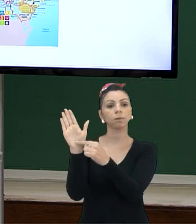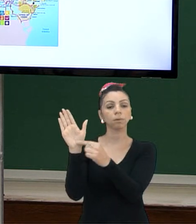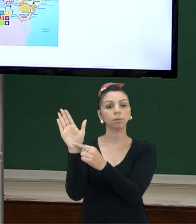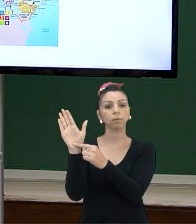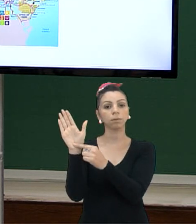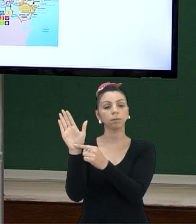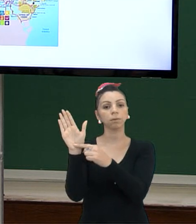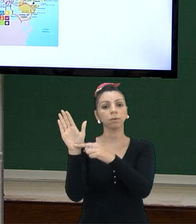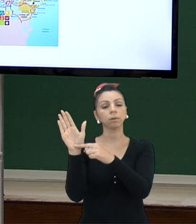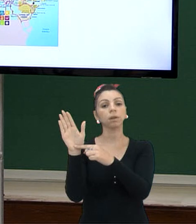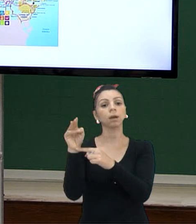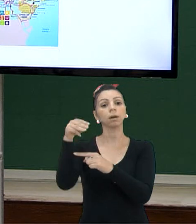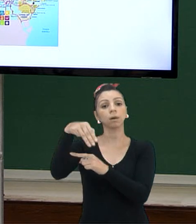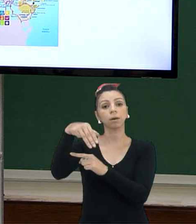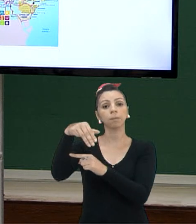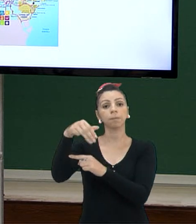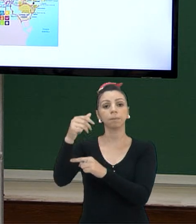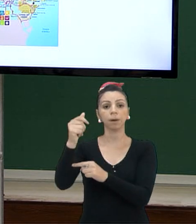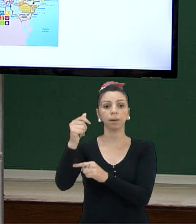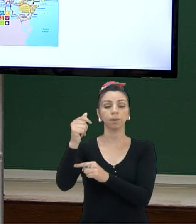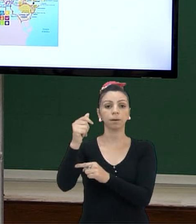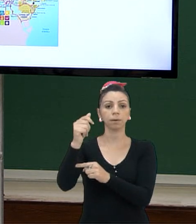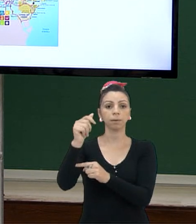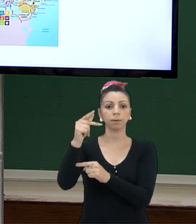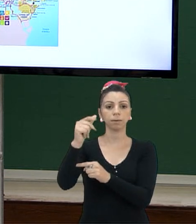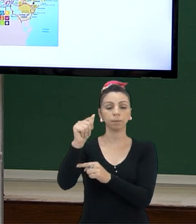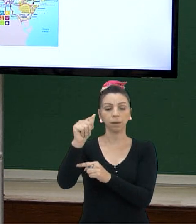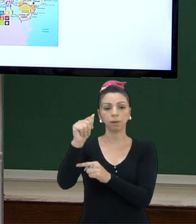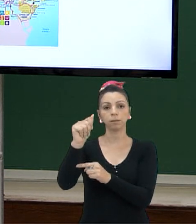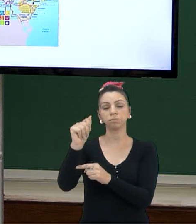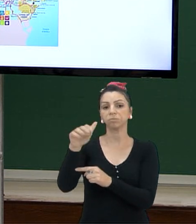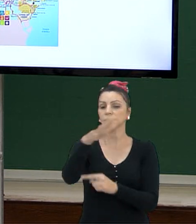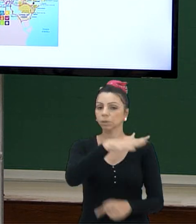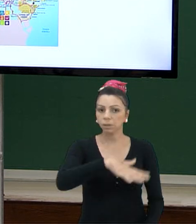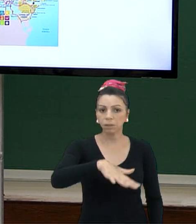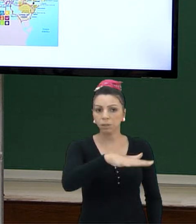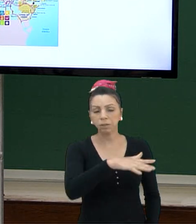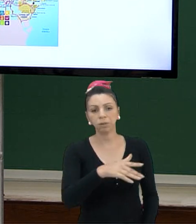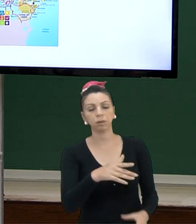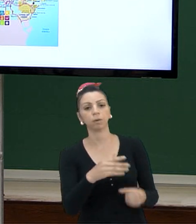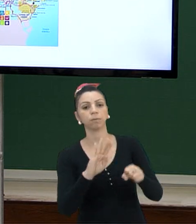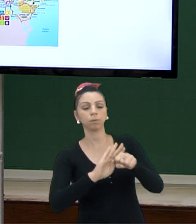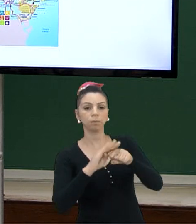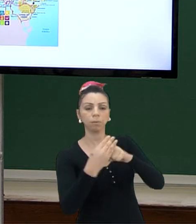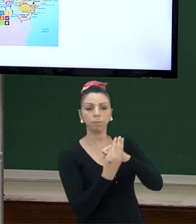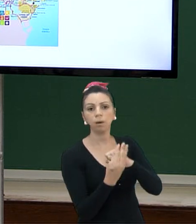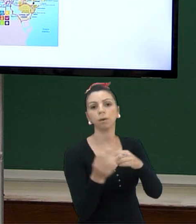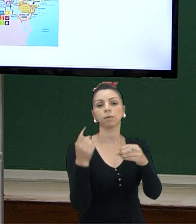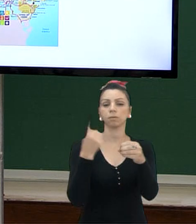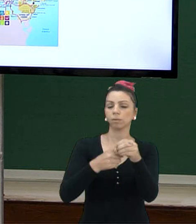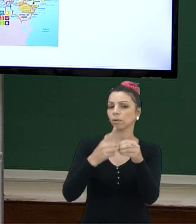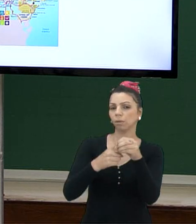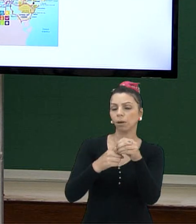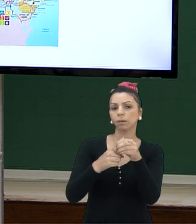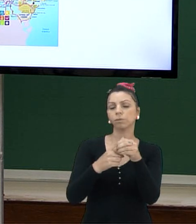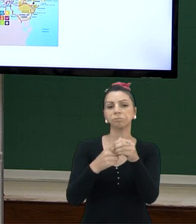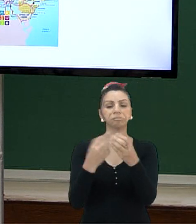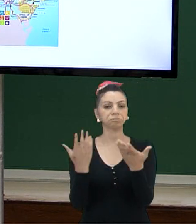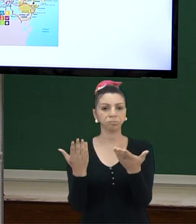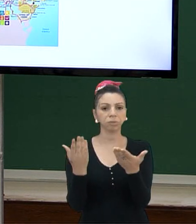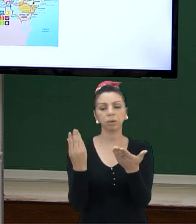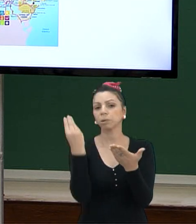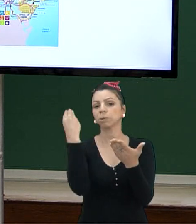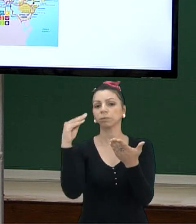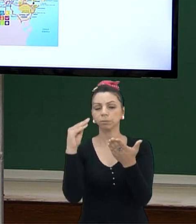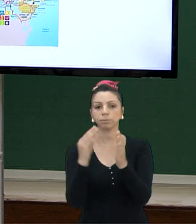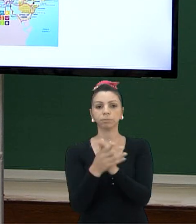o mapa aí da sua região, do seu bairro, da sua cidade, aquilo que você vai colocar no